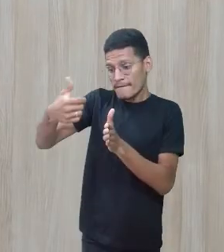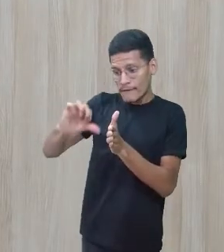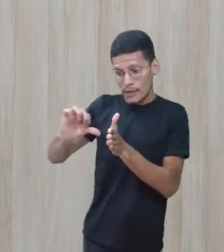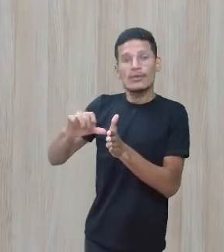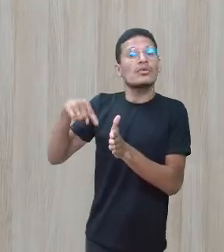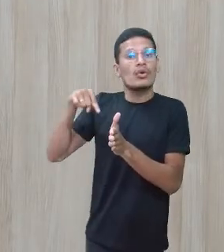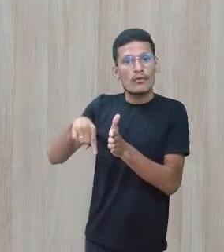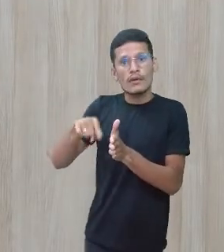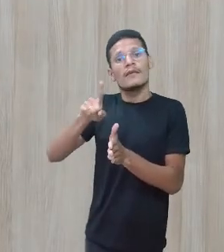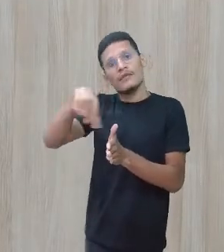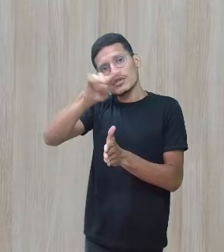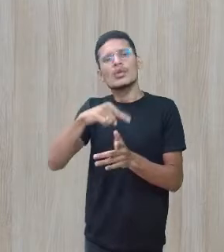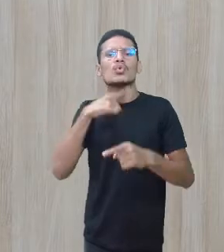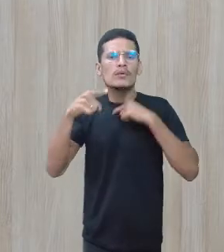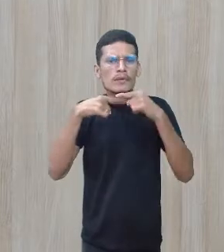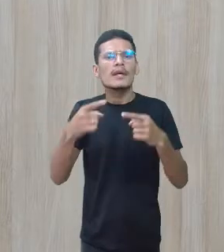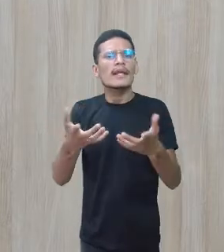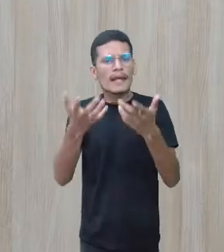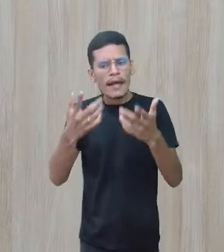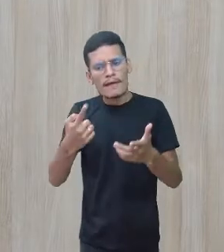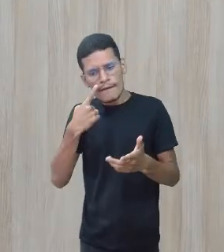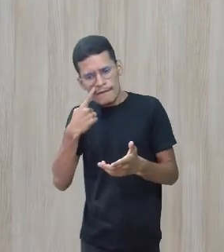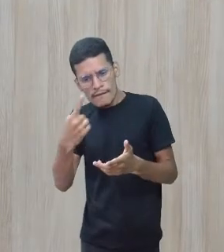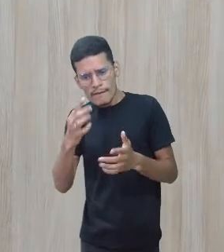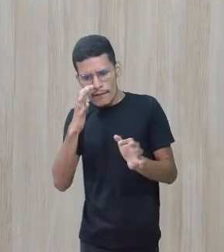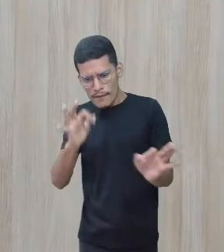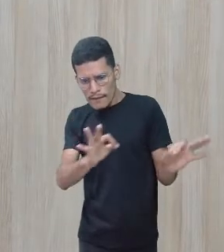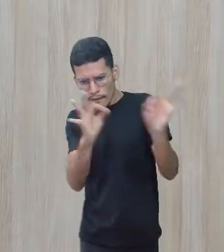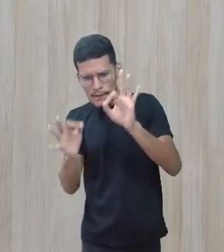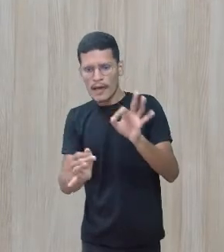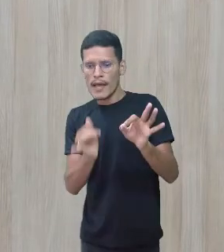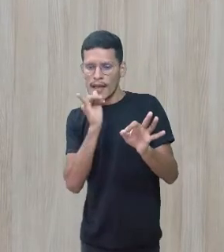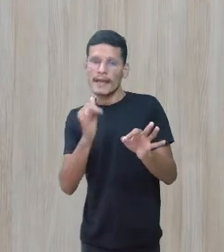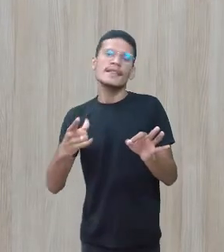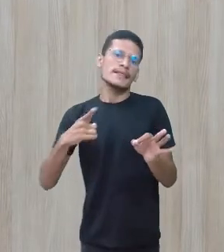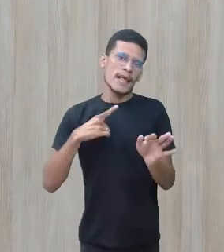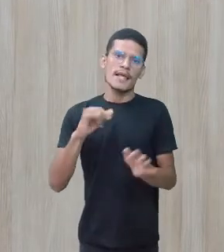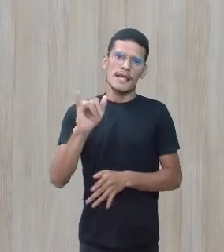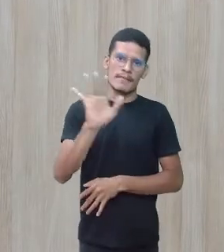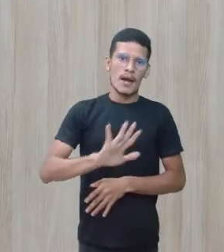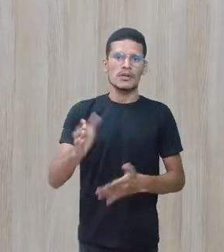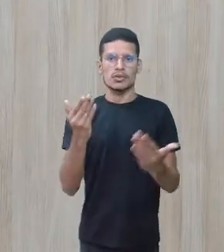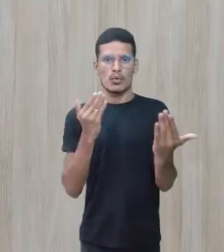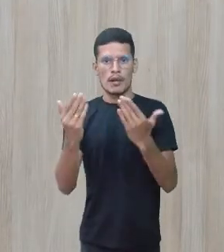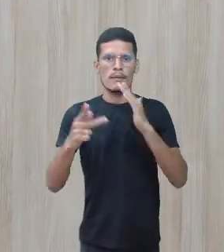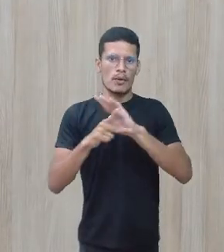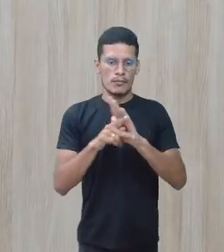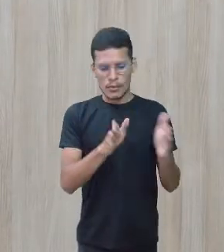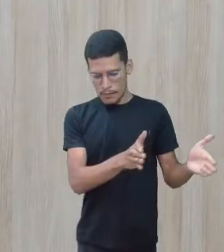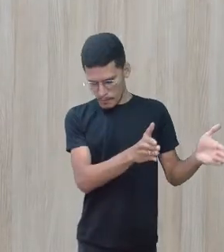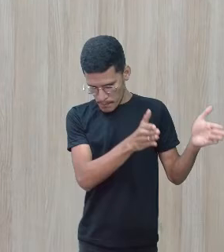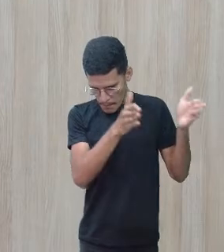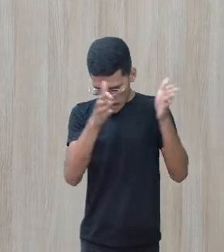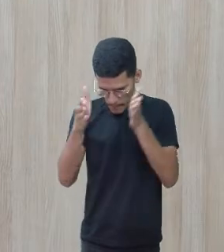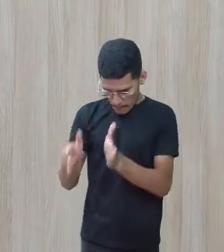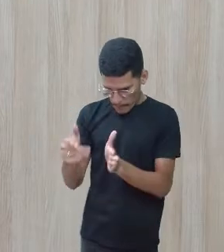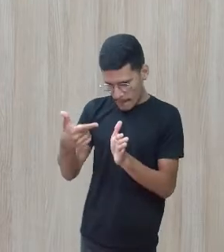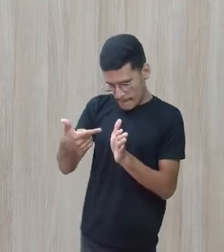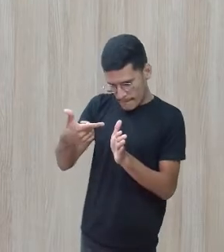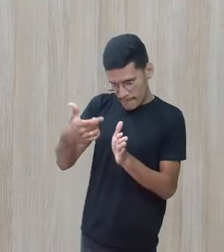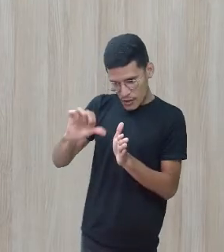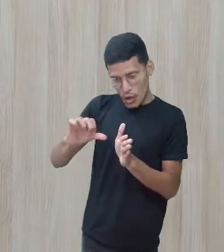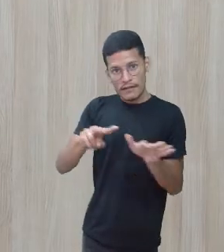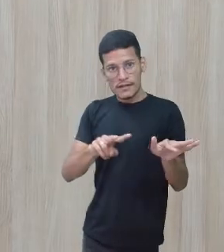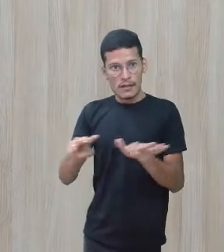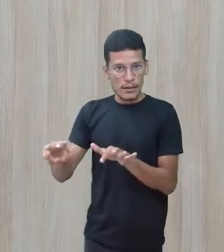esse exemplo, a gente tem essa mesma figura comparando aí os ângulos na trilha da semana 29, tá certo? Então,